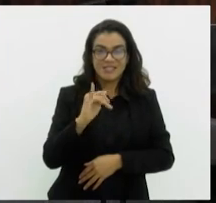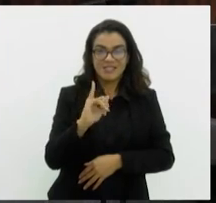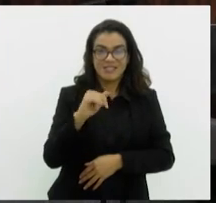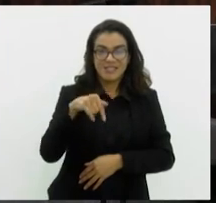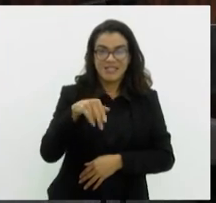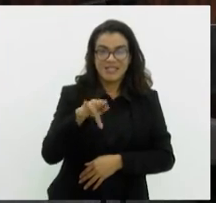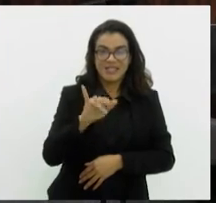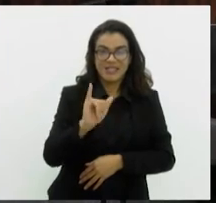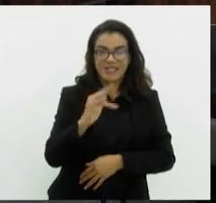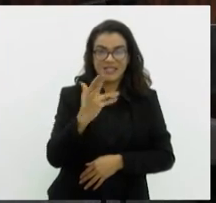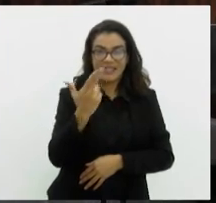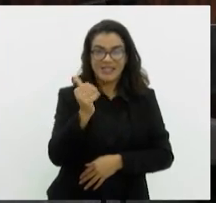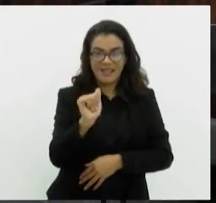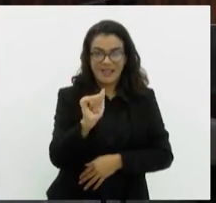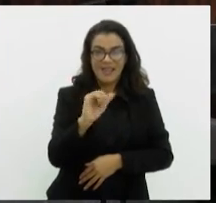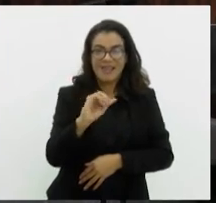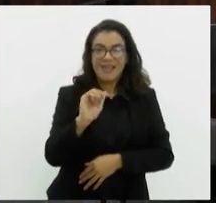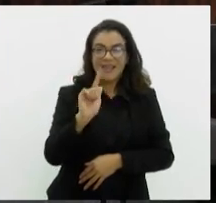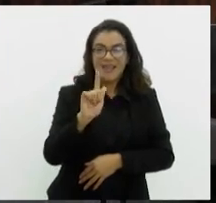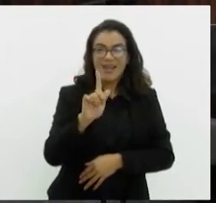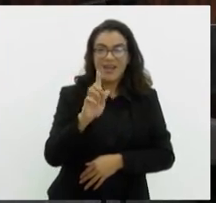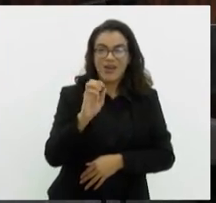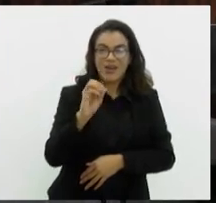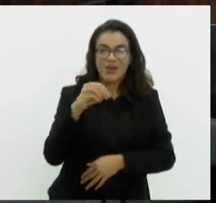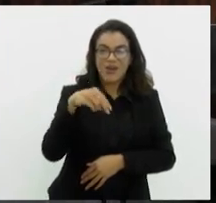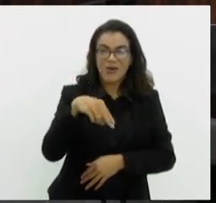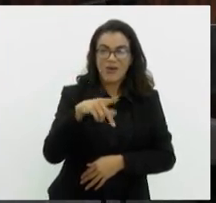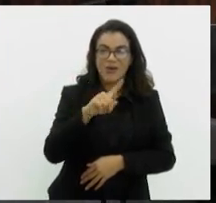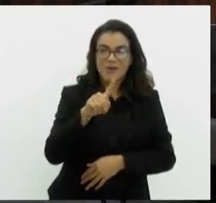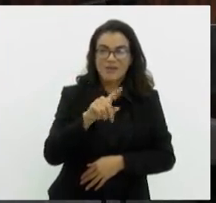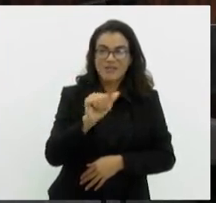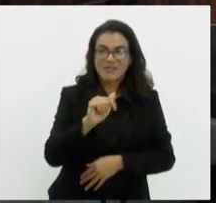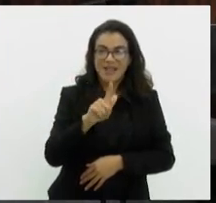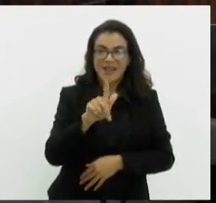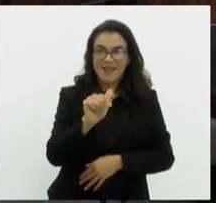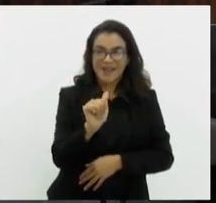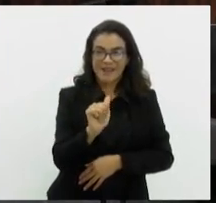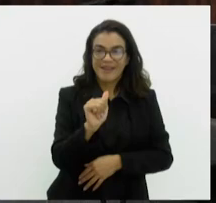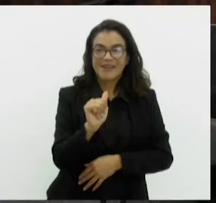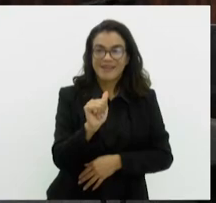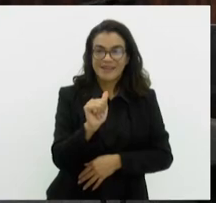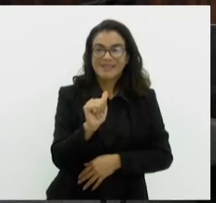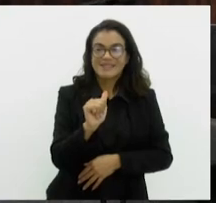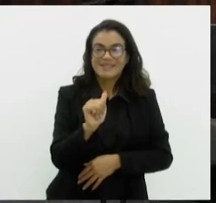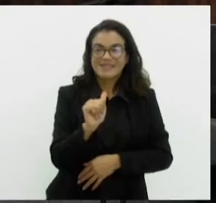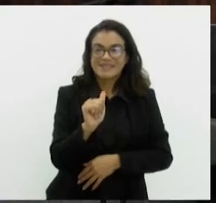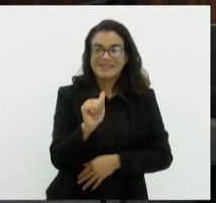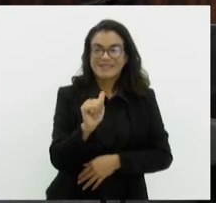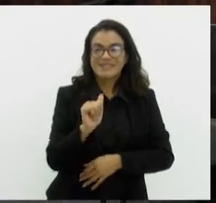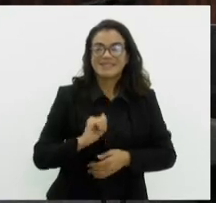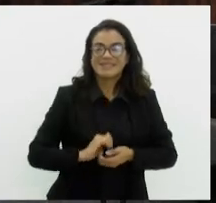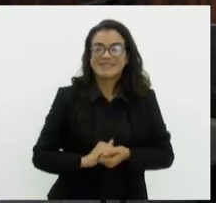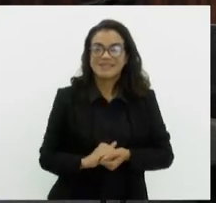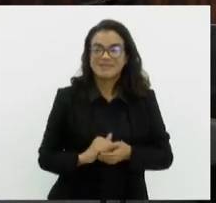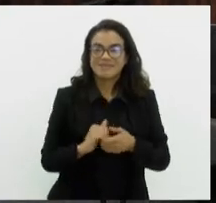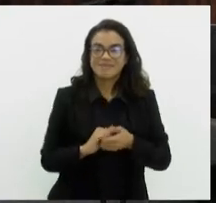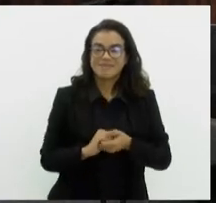a nossa queridíssima. Ah, é por isso que eu estou com o microfone assim, né? Entendi.